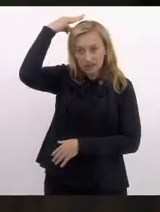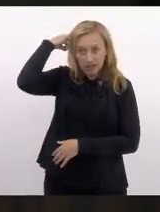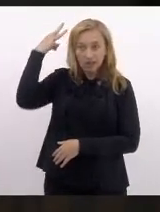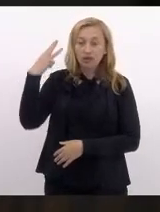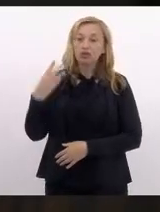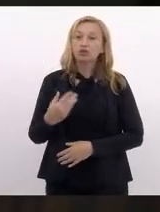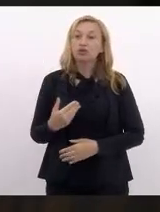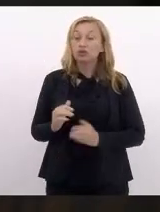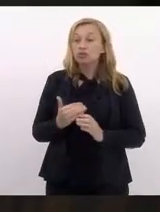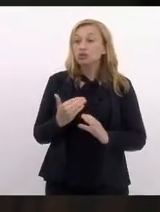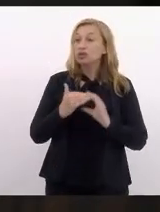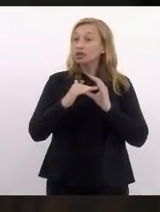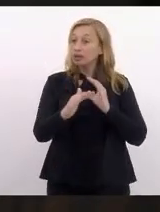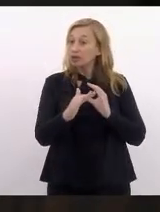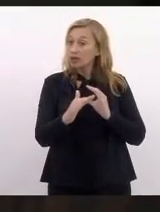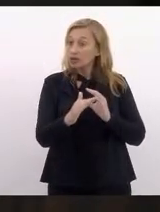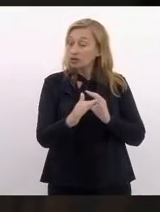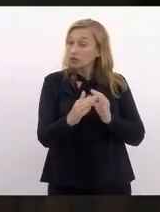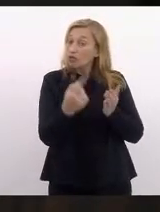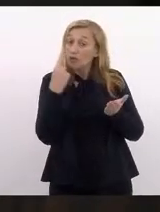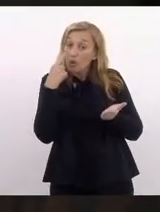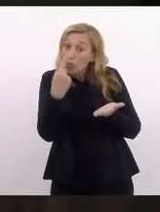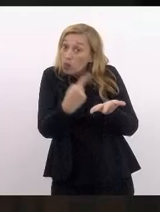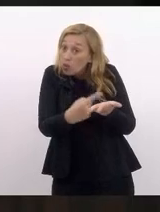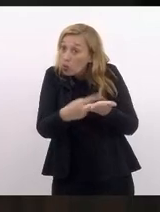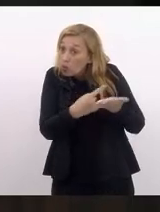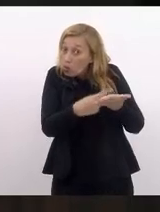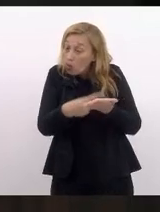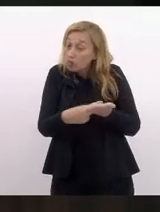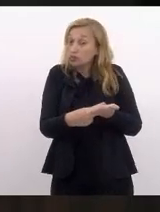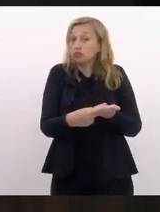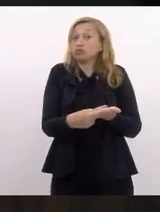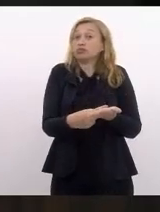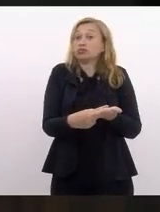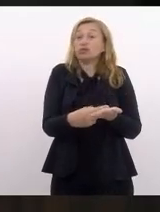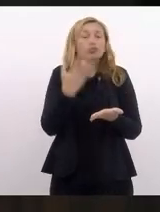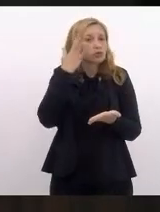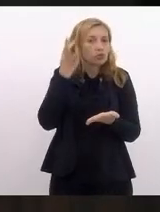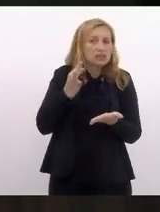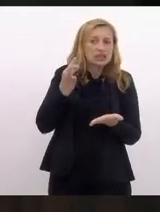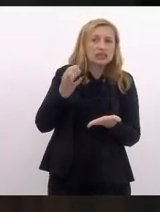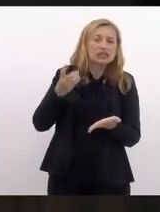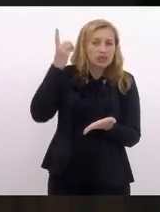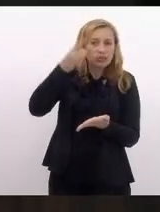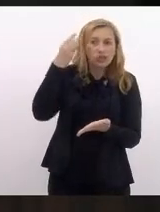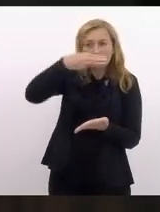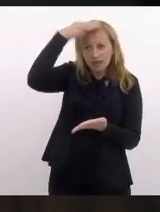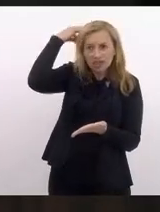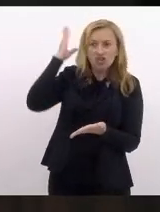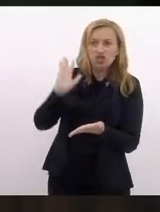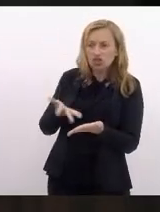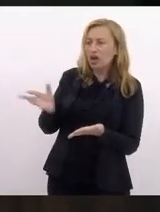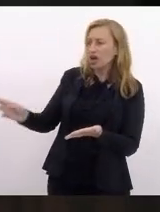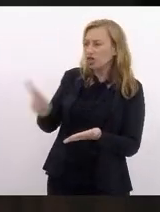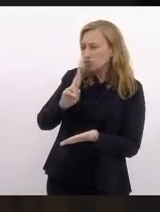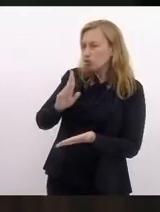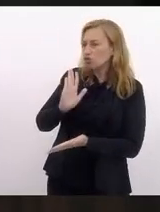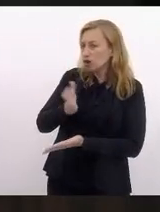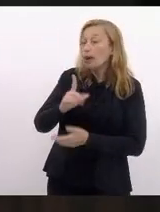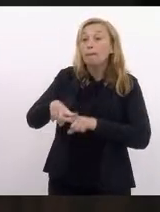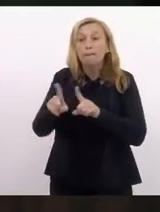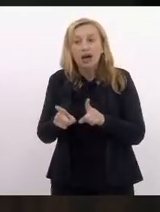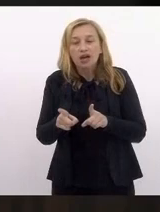nós somos e caminhando uma tentativa de acordo não sei se o deputado Márcio já obteve a resposta